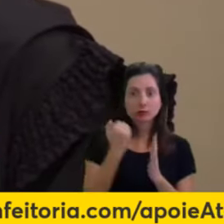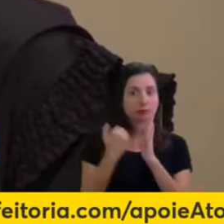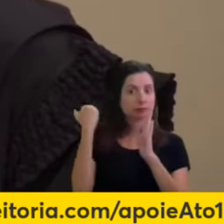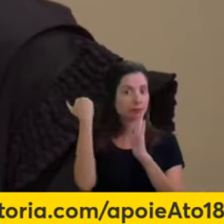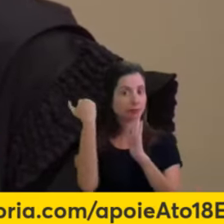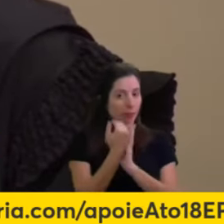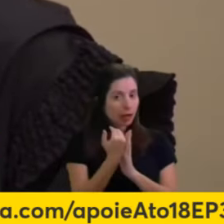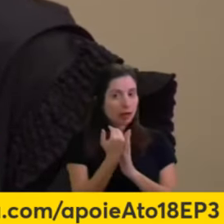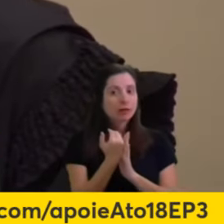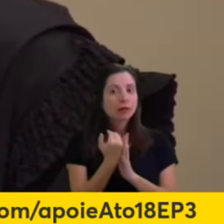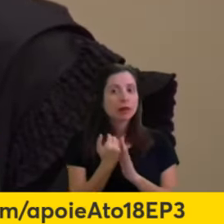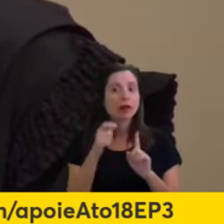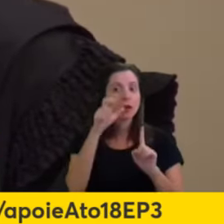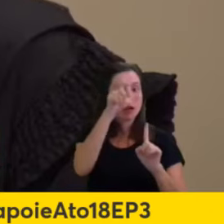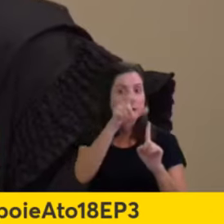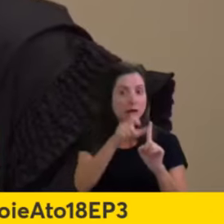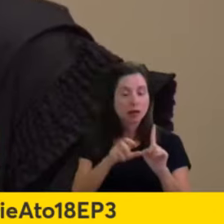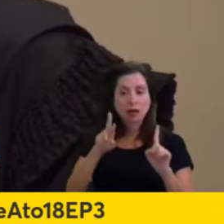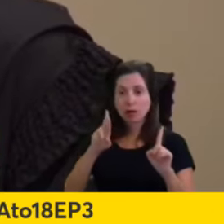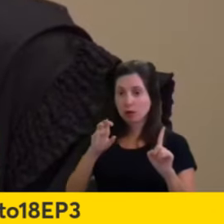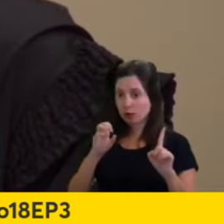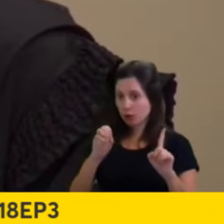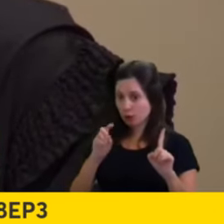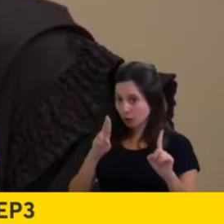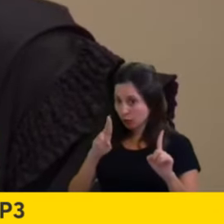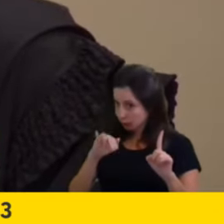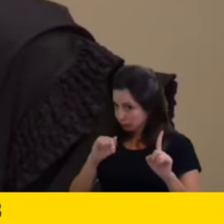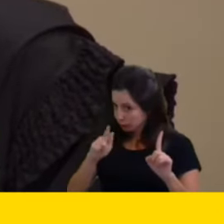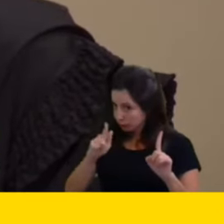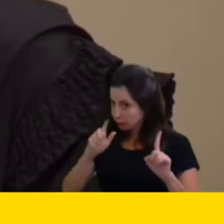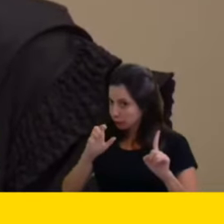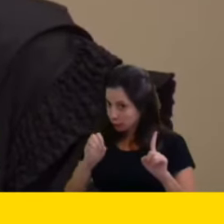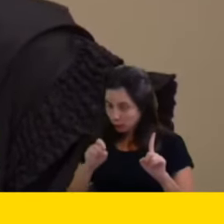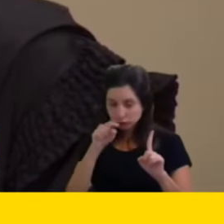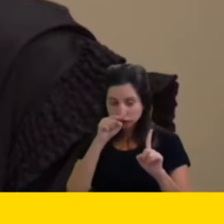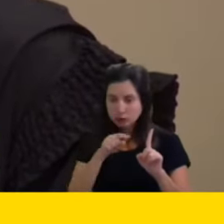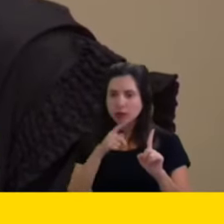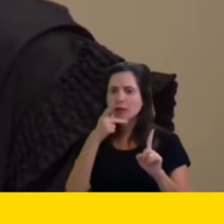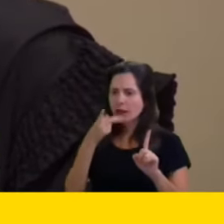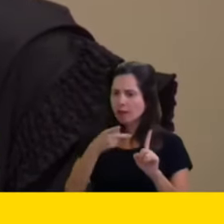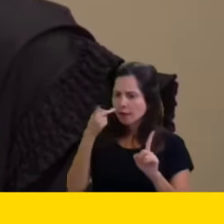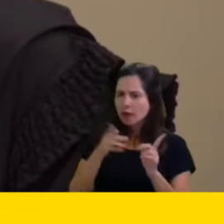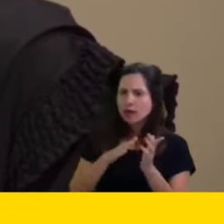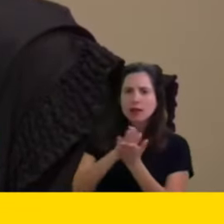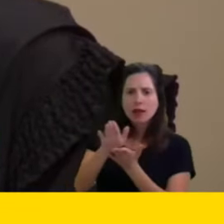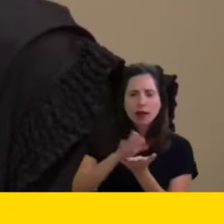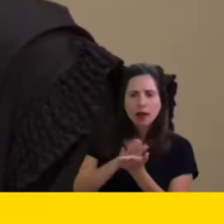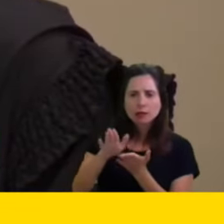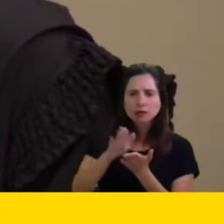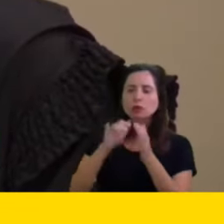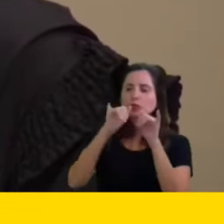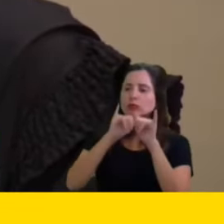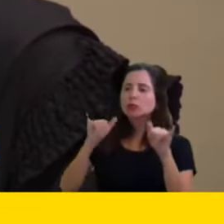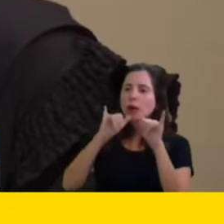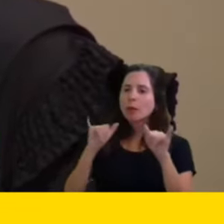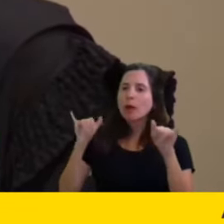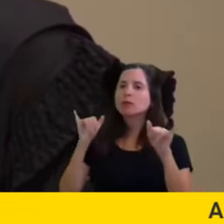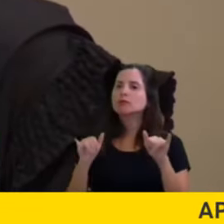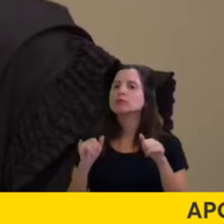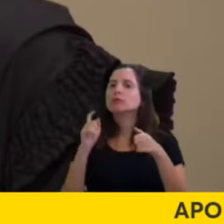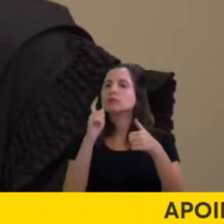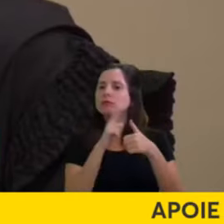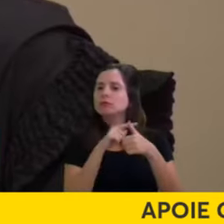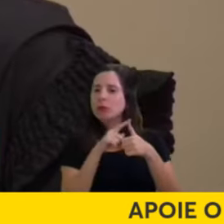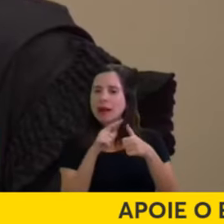sintetiza Rodrigo Zílio Dentre os vários critérios que cuidam dos gastos de pré-campanha destaca algumas situações e aqui cito a